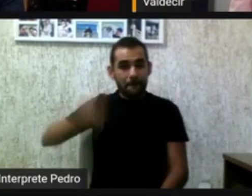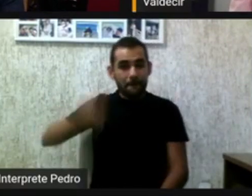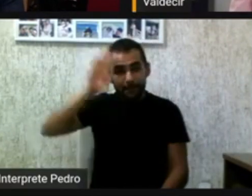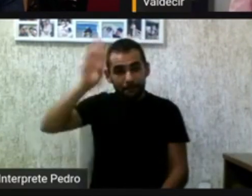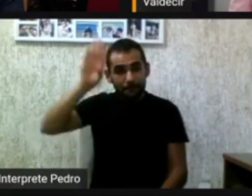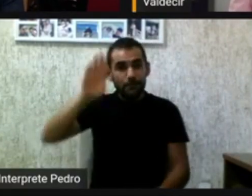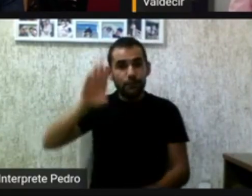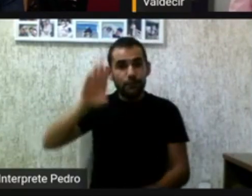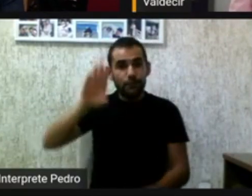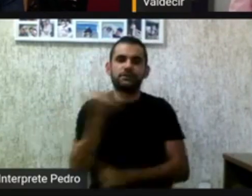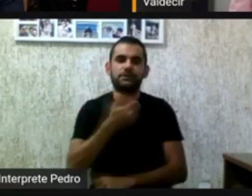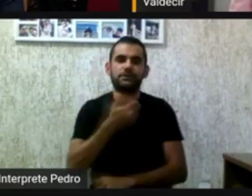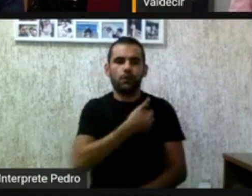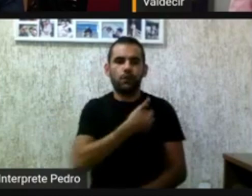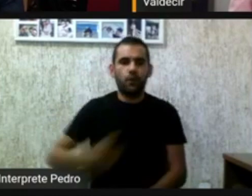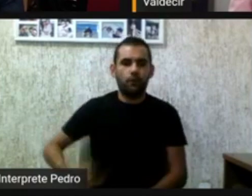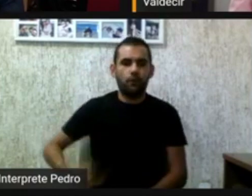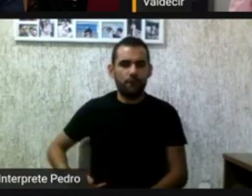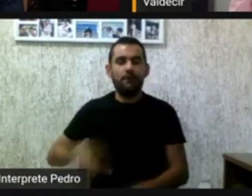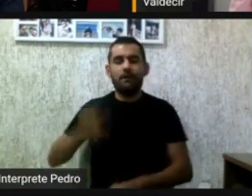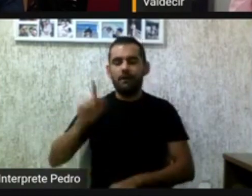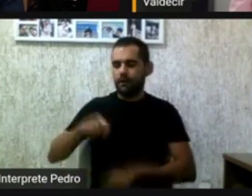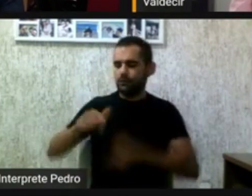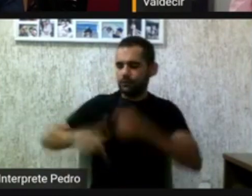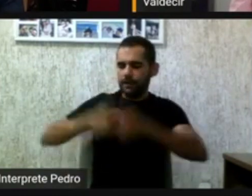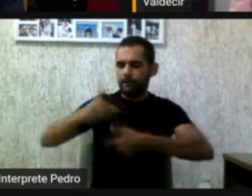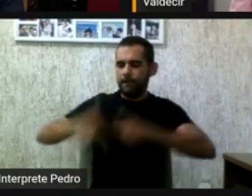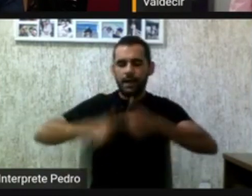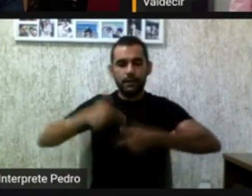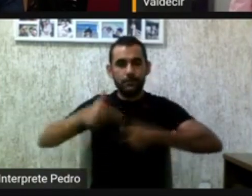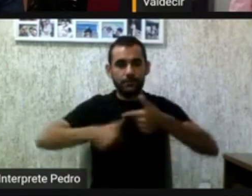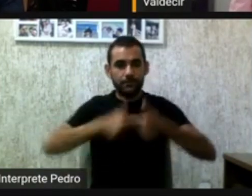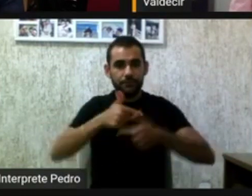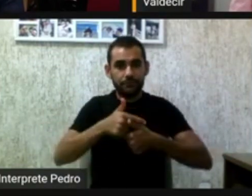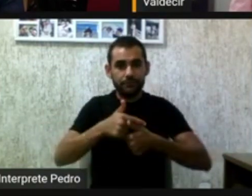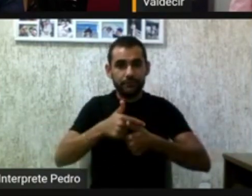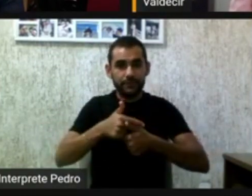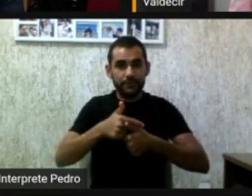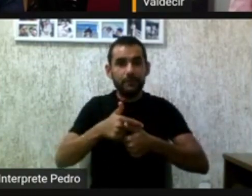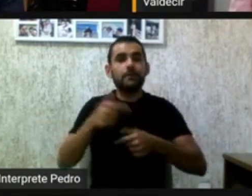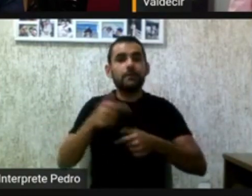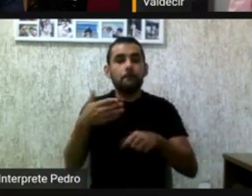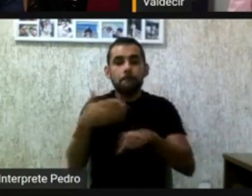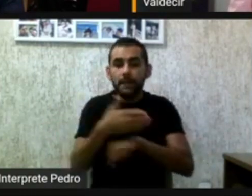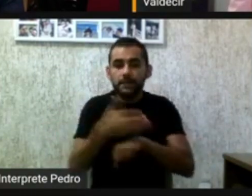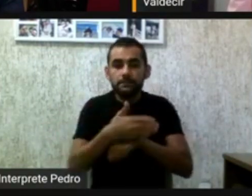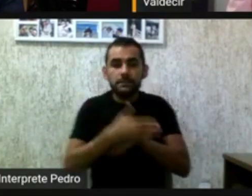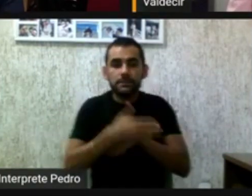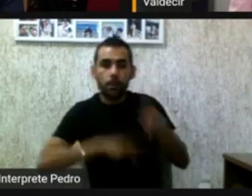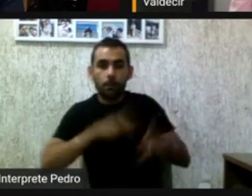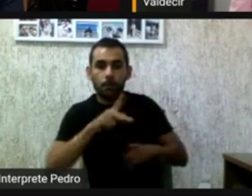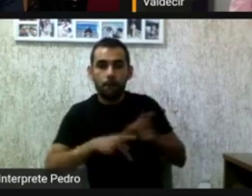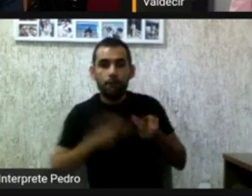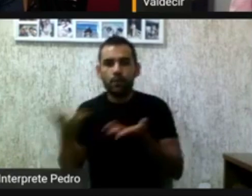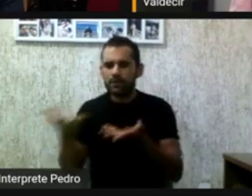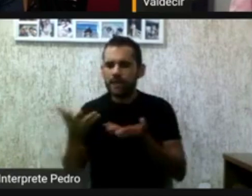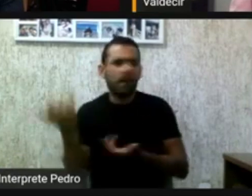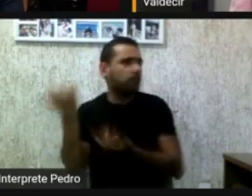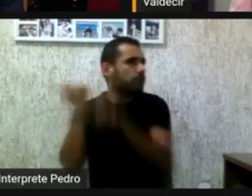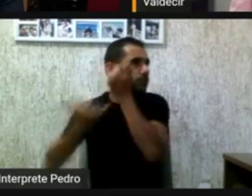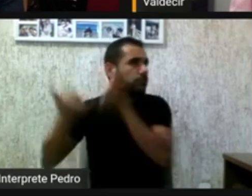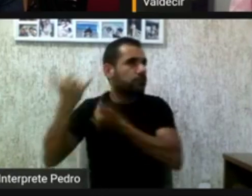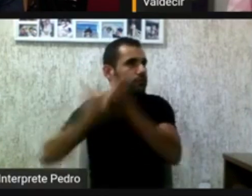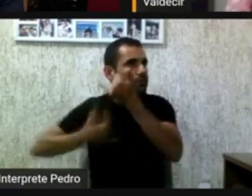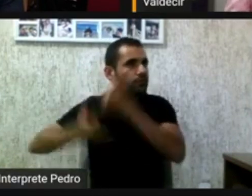é o trabalho, a gestão e principalmente a gestão participativa. Nós queremos ouvir a população,